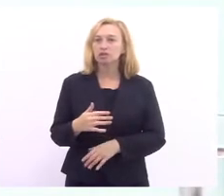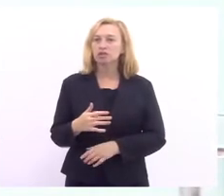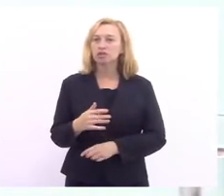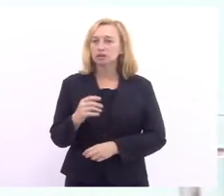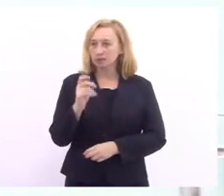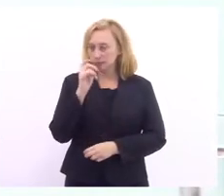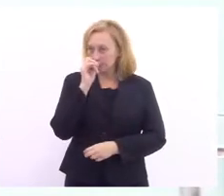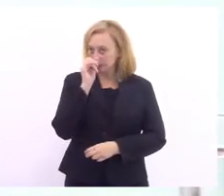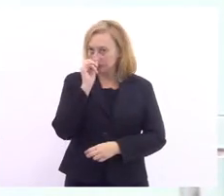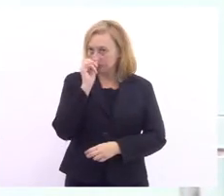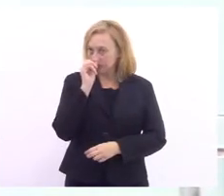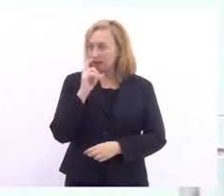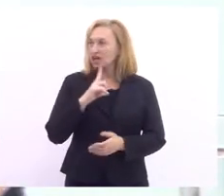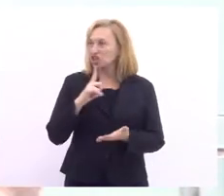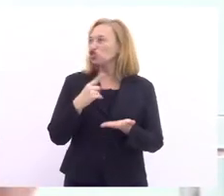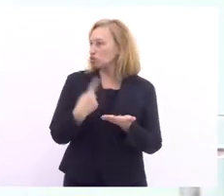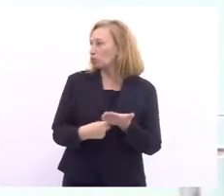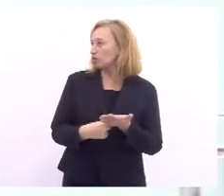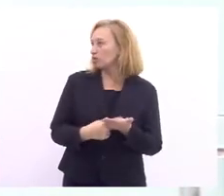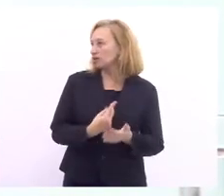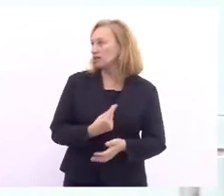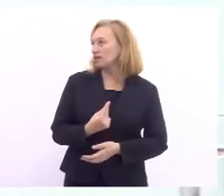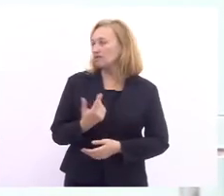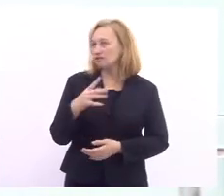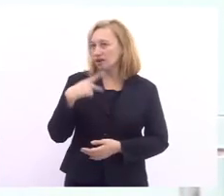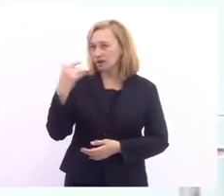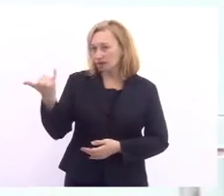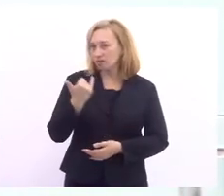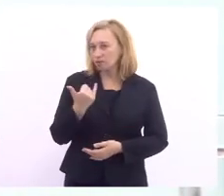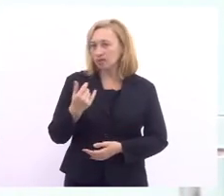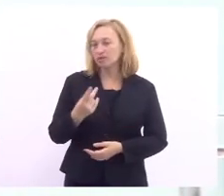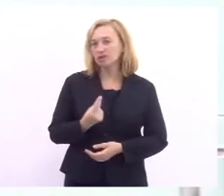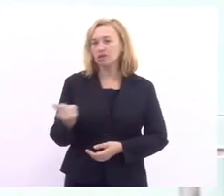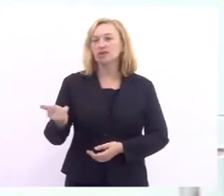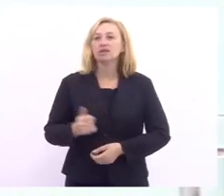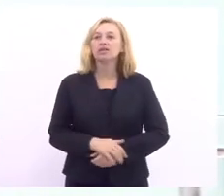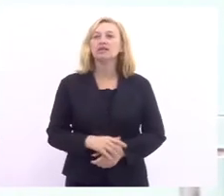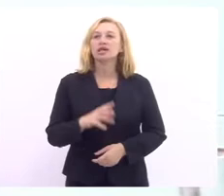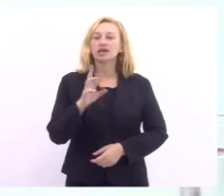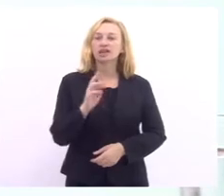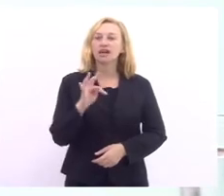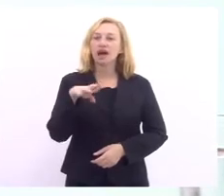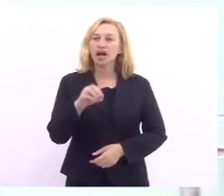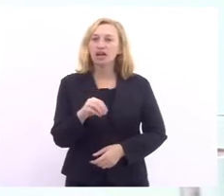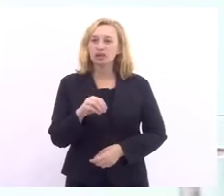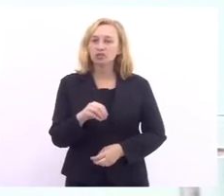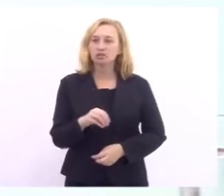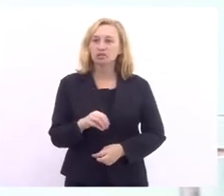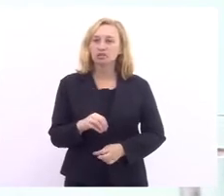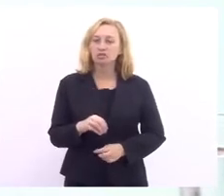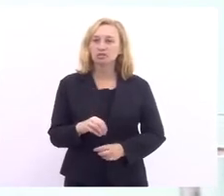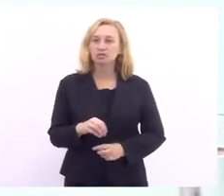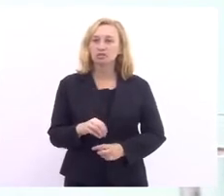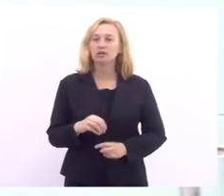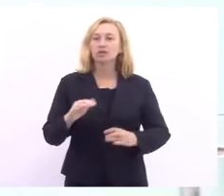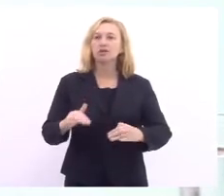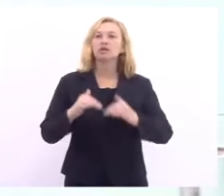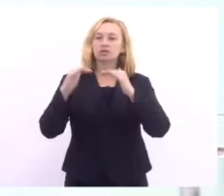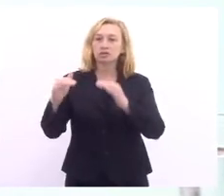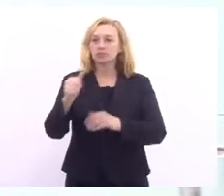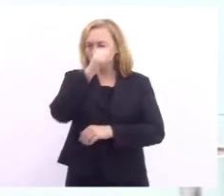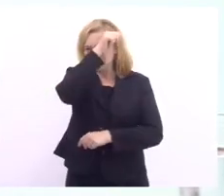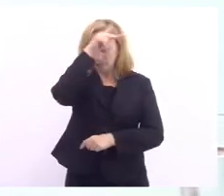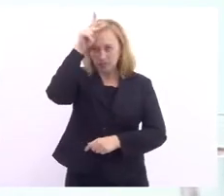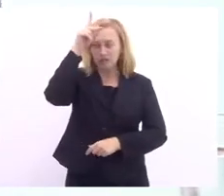tinha leite um compromisso eu tinha um compromisso ele nos alertou Ricardo Nobre assessor de gabinete da Subprefeitura é do